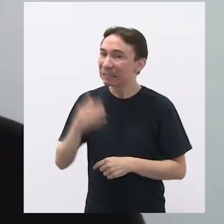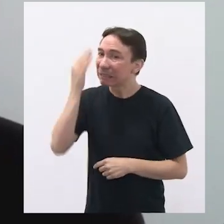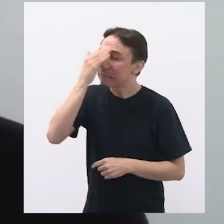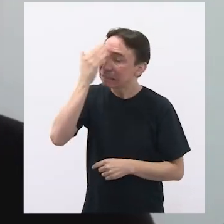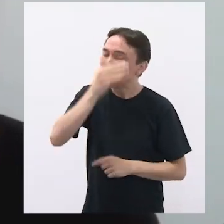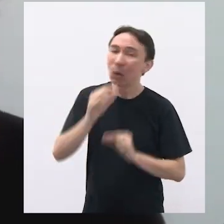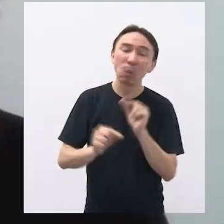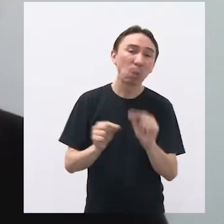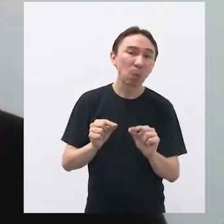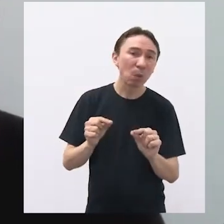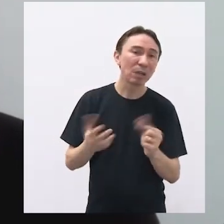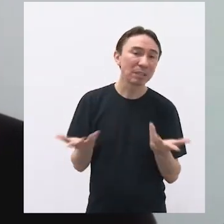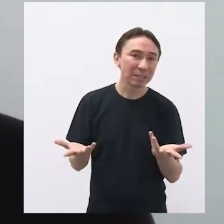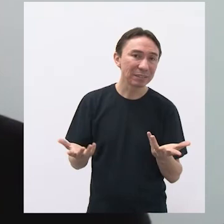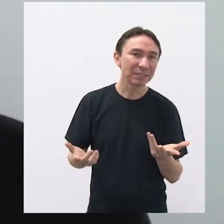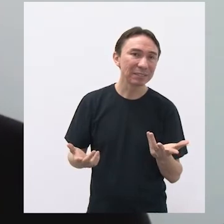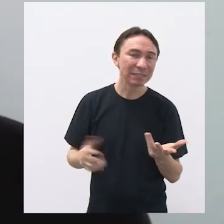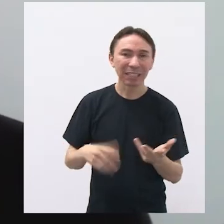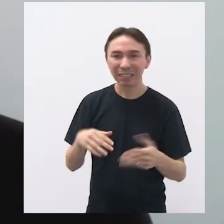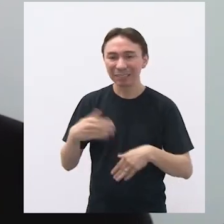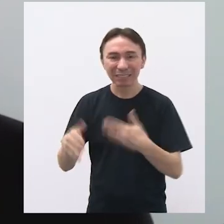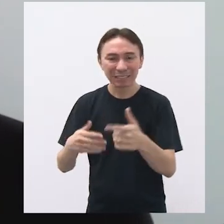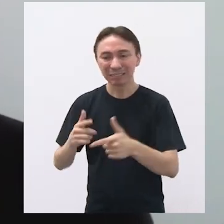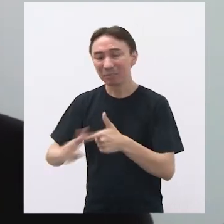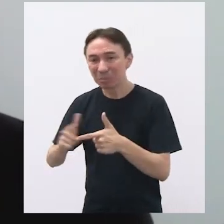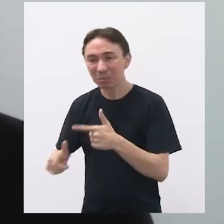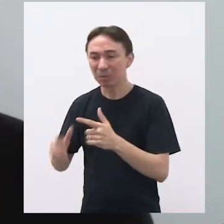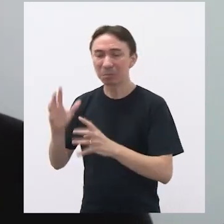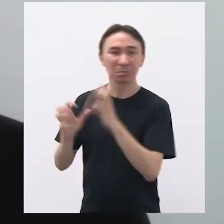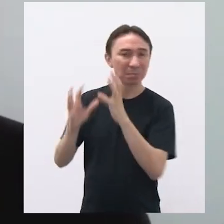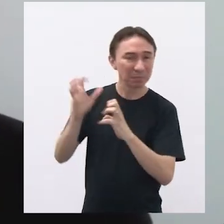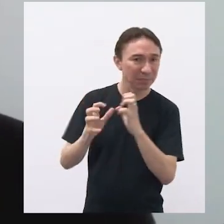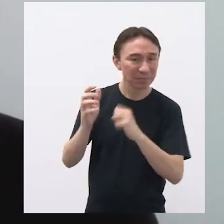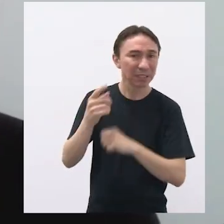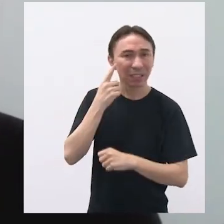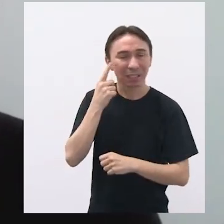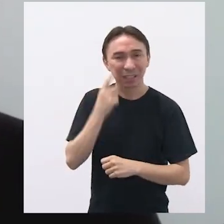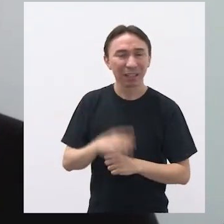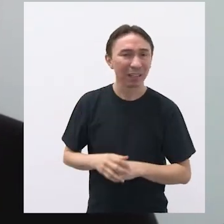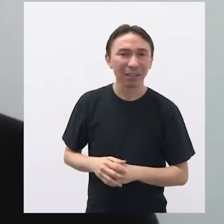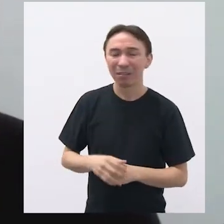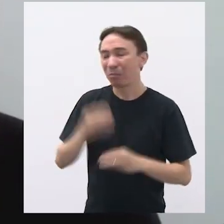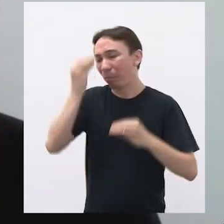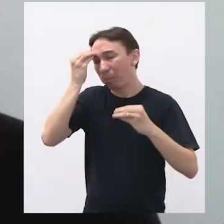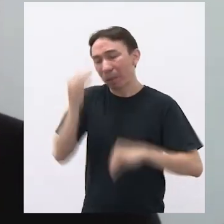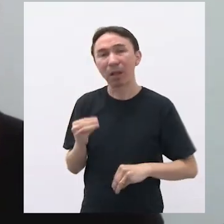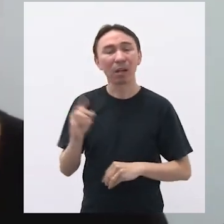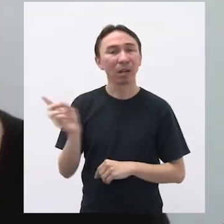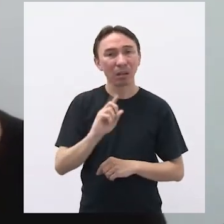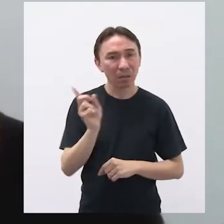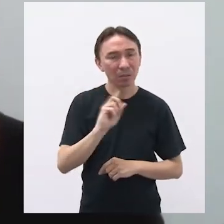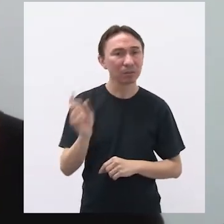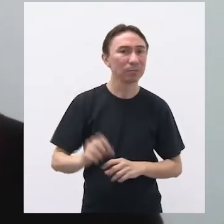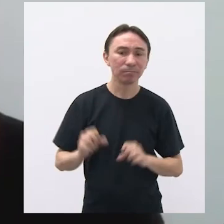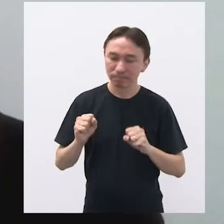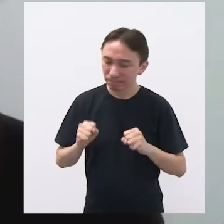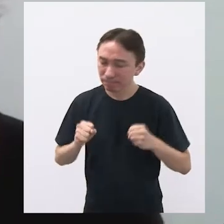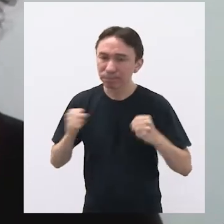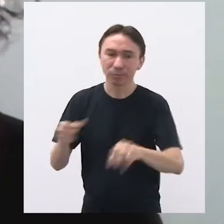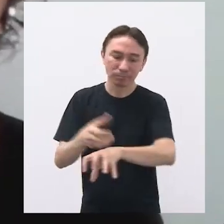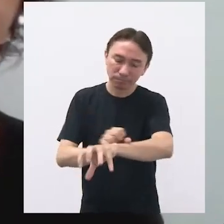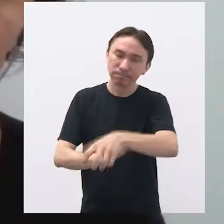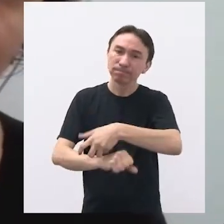e poder superar esses conflitos pensando as diferenças, né? E a história de cada um de